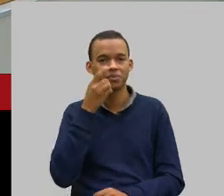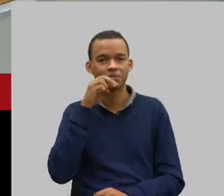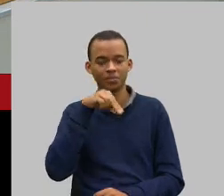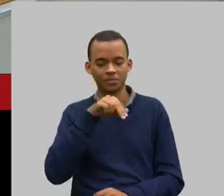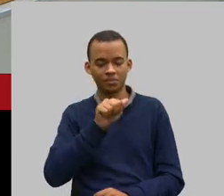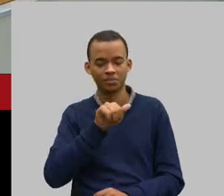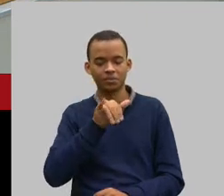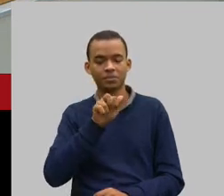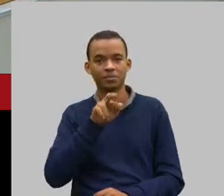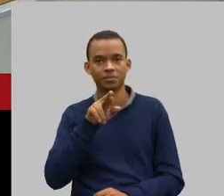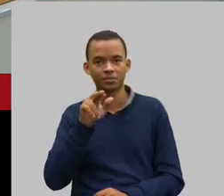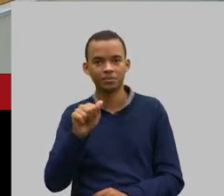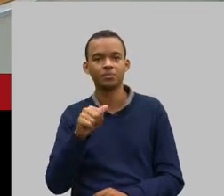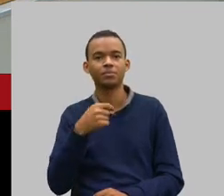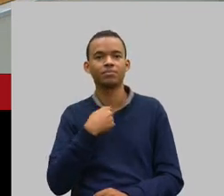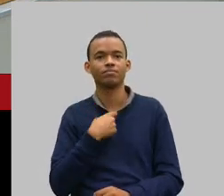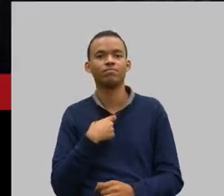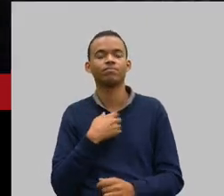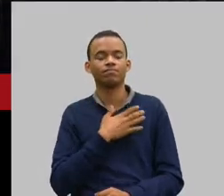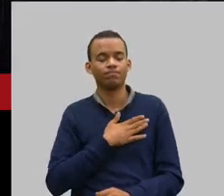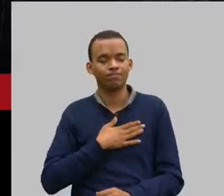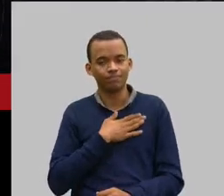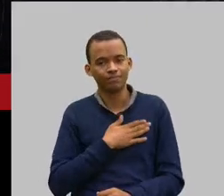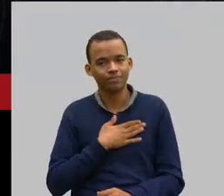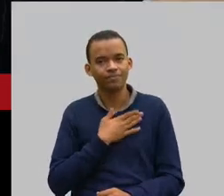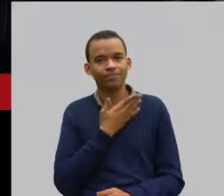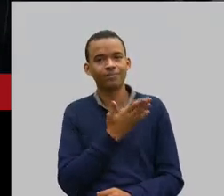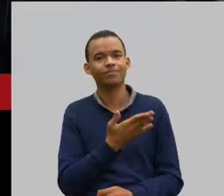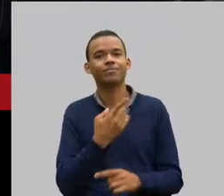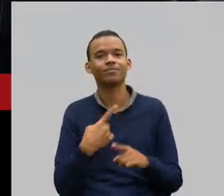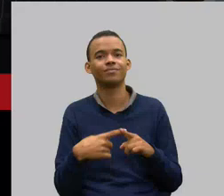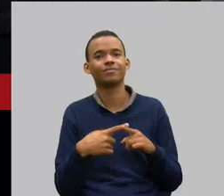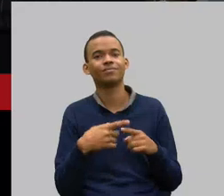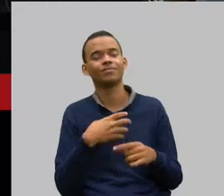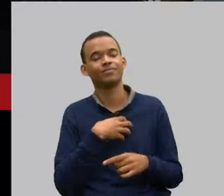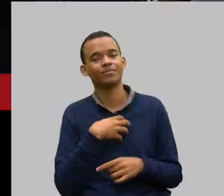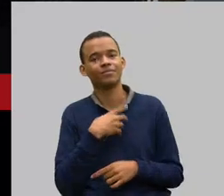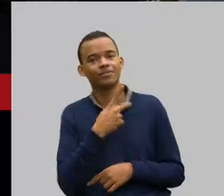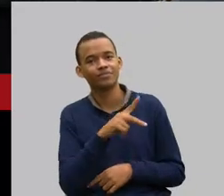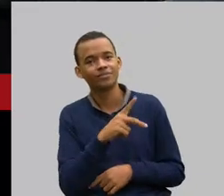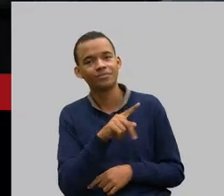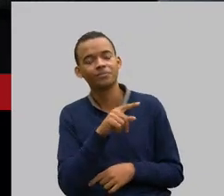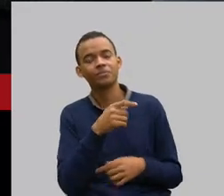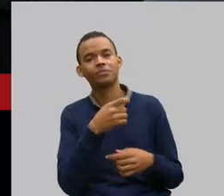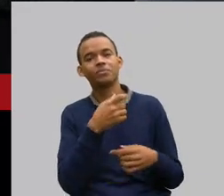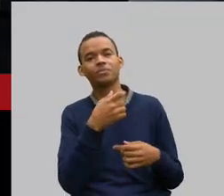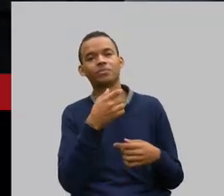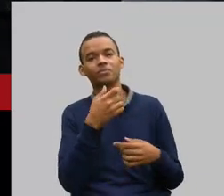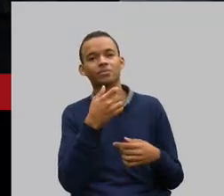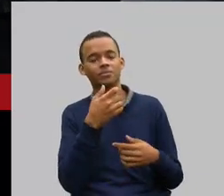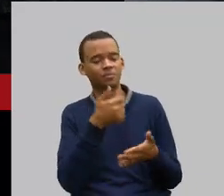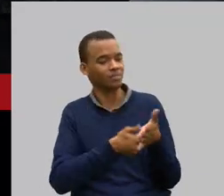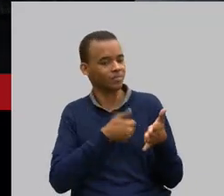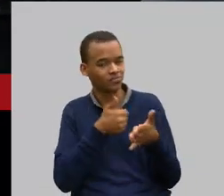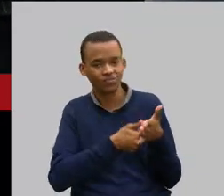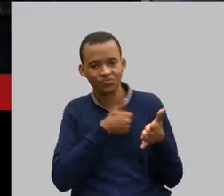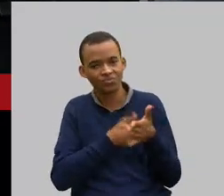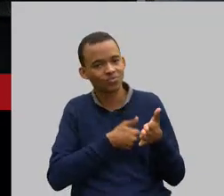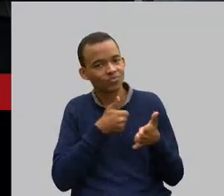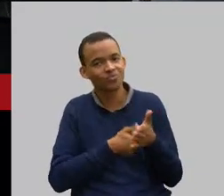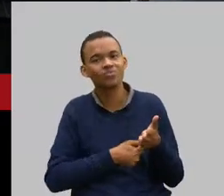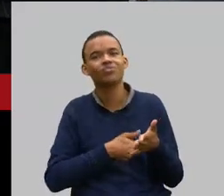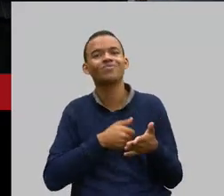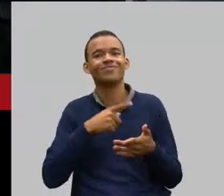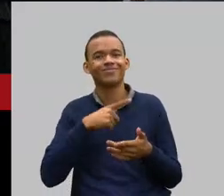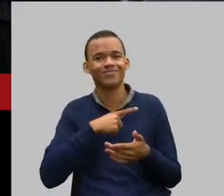tem um grande carinho pela forma como você é é aguerrida mesmo não